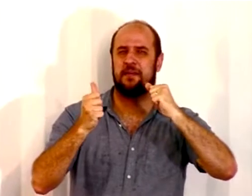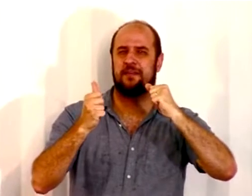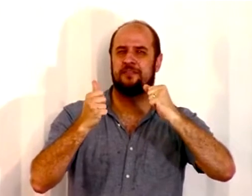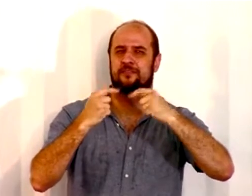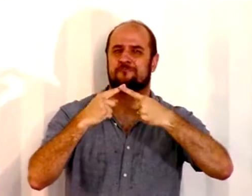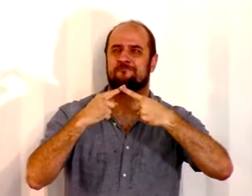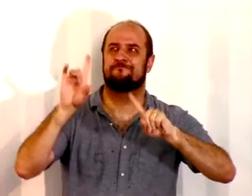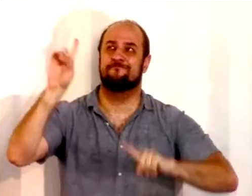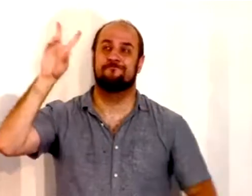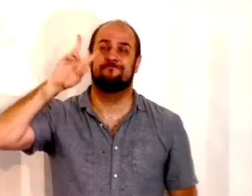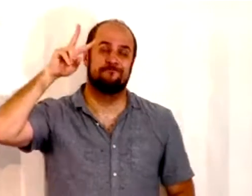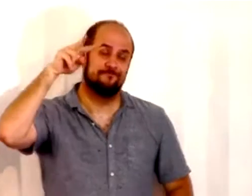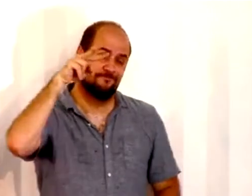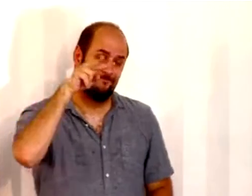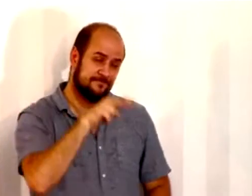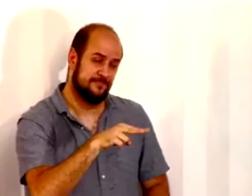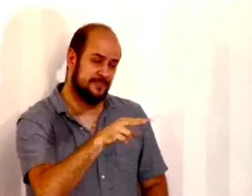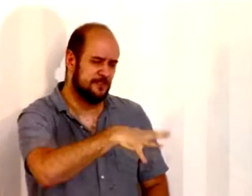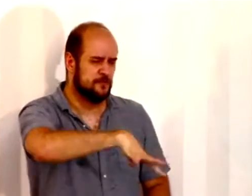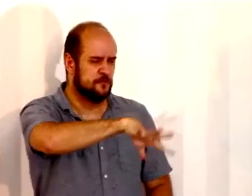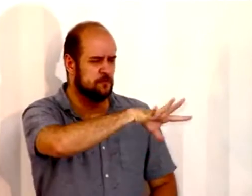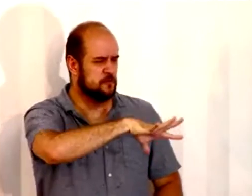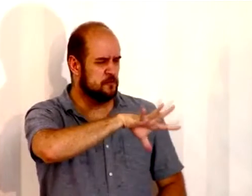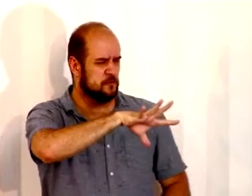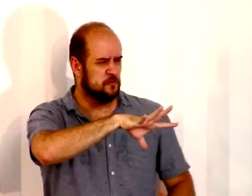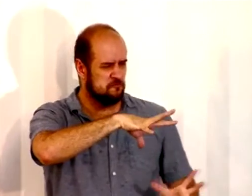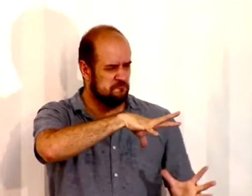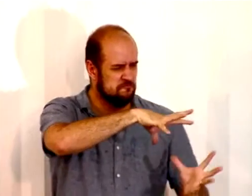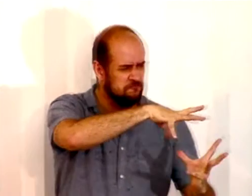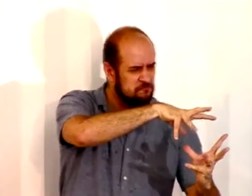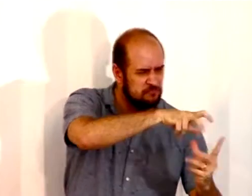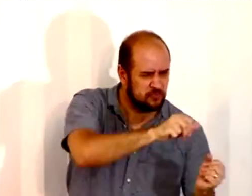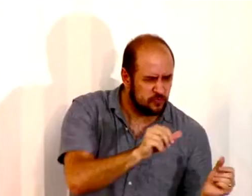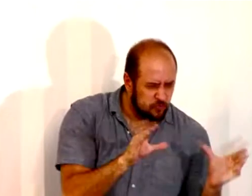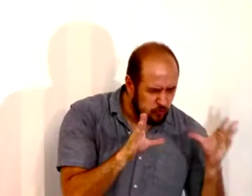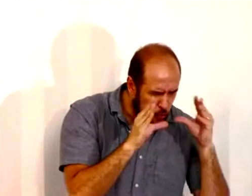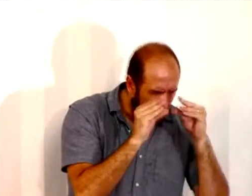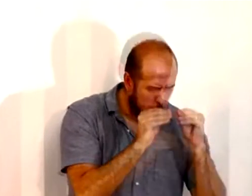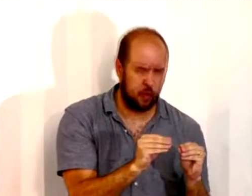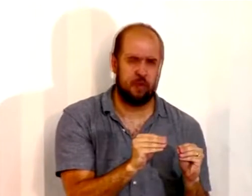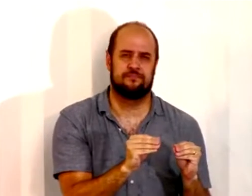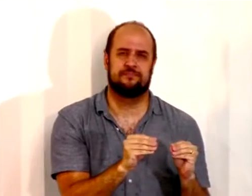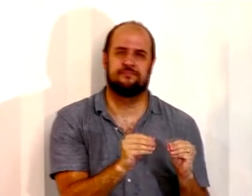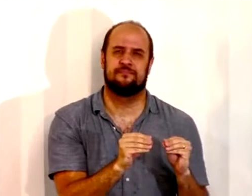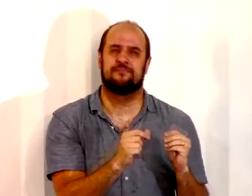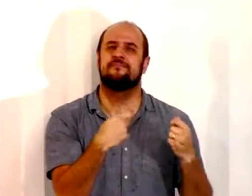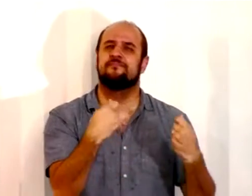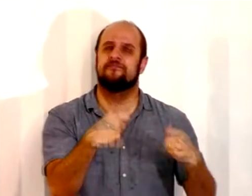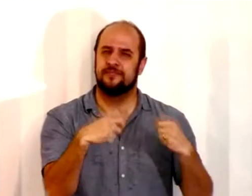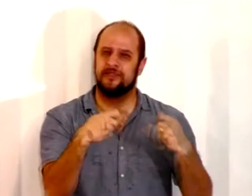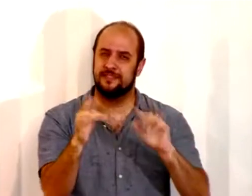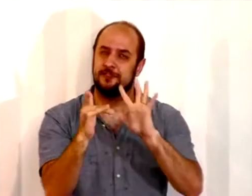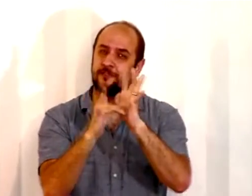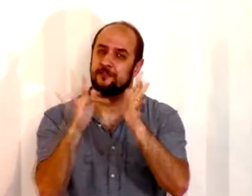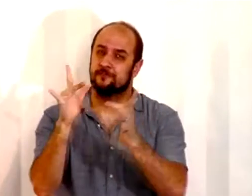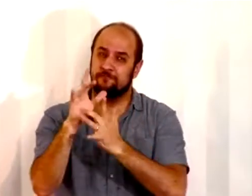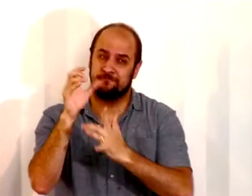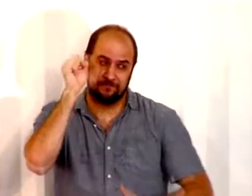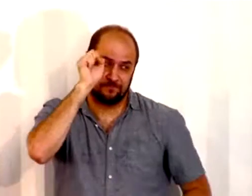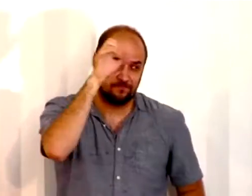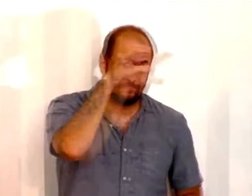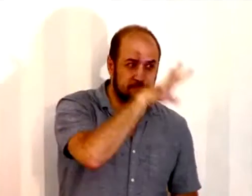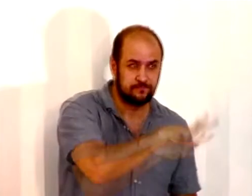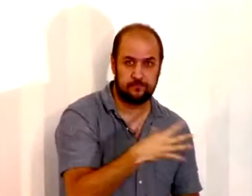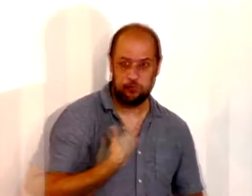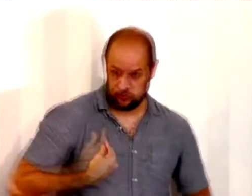mundo jaz no maligno. A terra está em trevas, mas a luz de Cristo, através das nossas vidas,